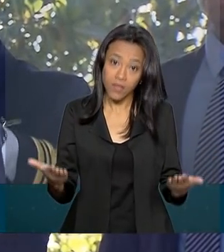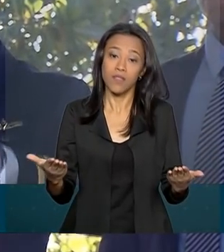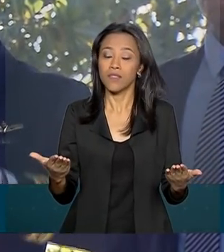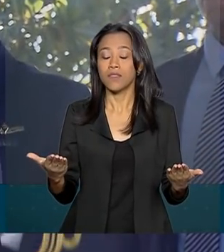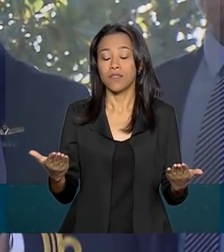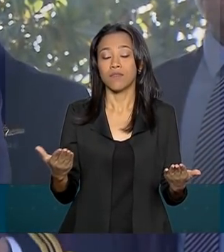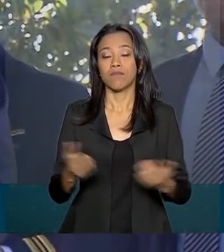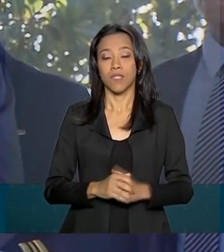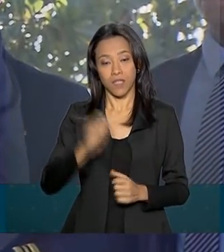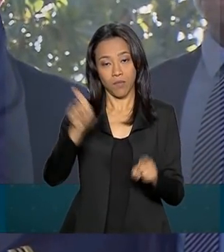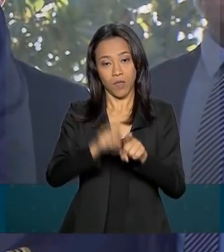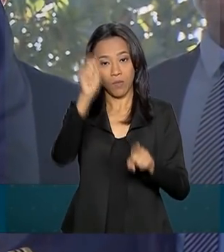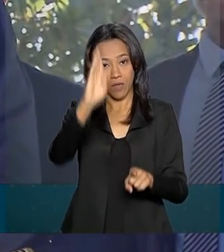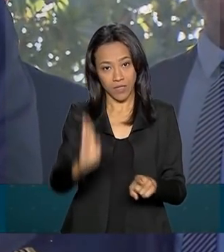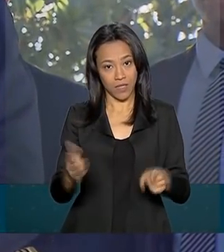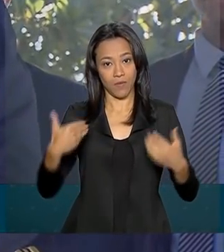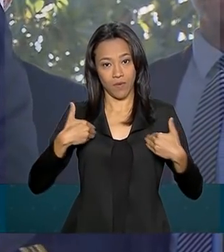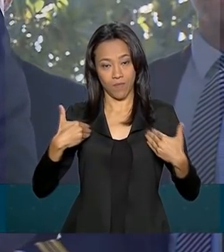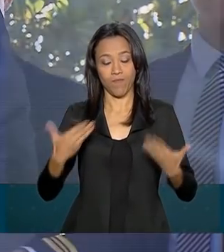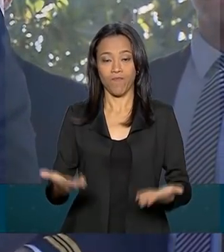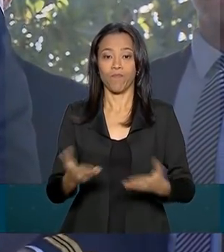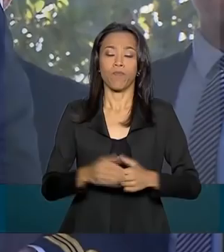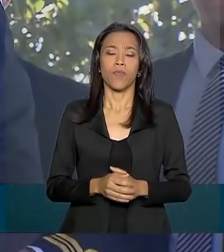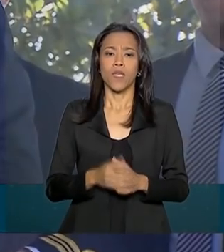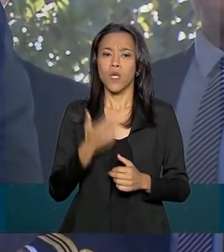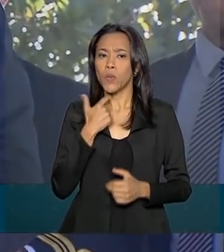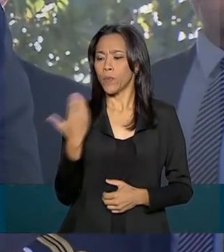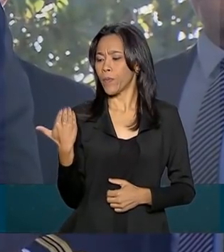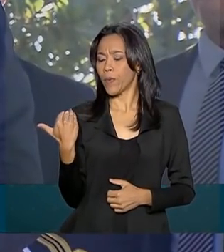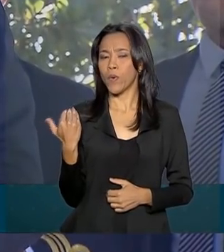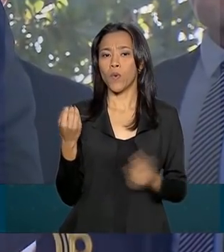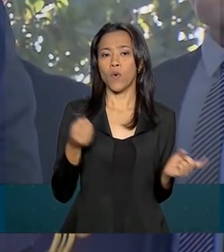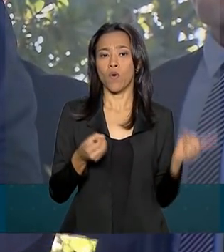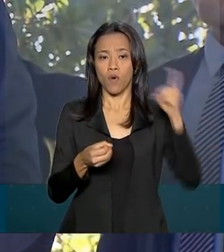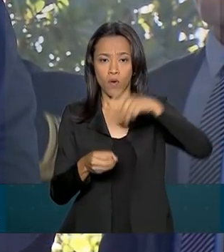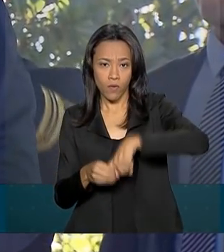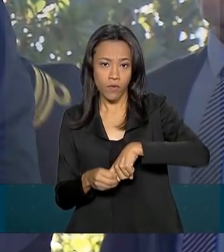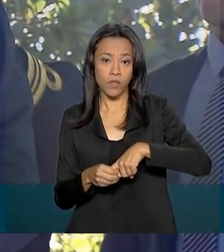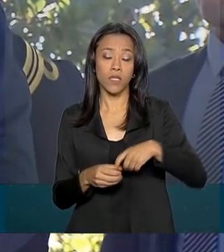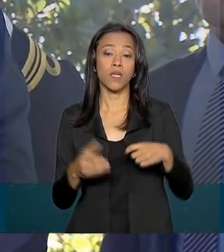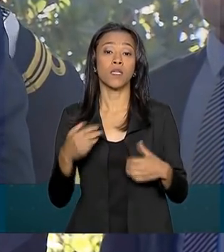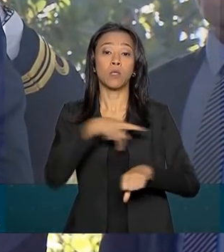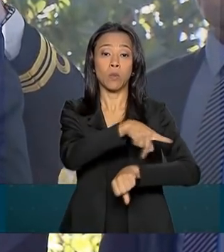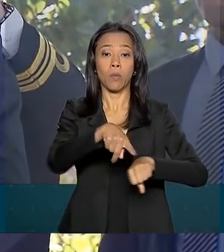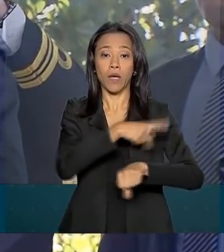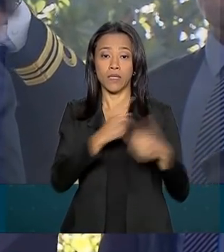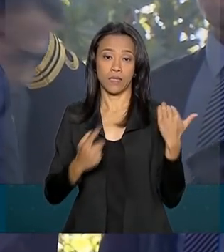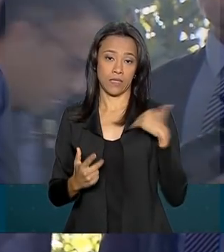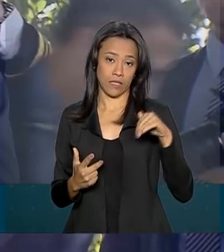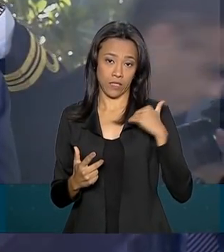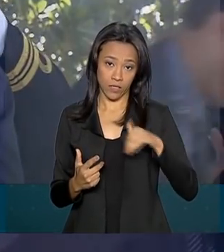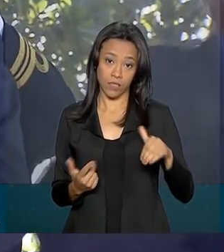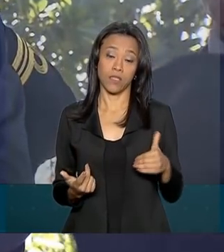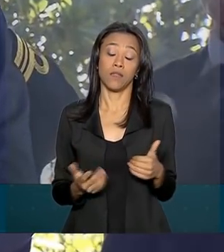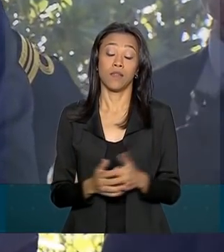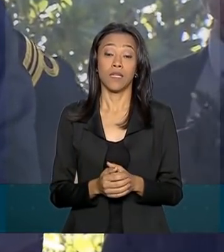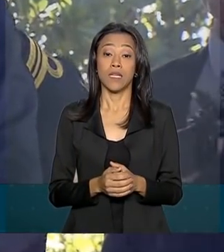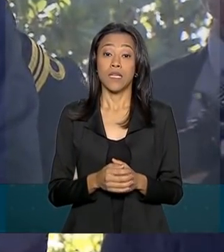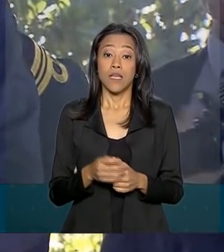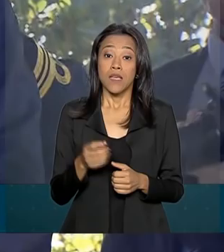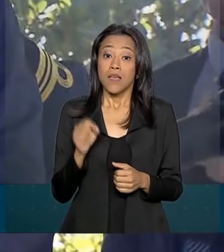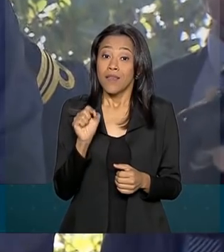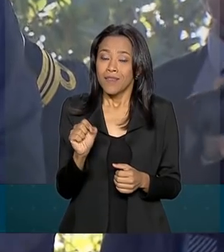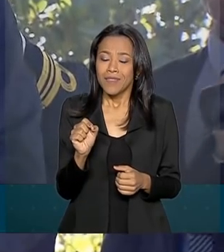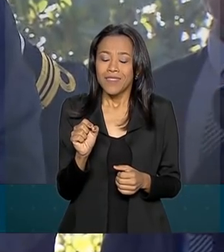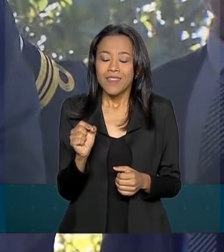Retornamos há pouco da Argentina. Não existe bem maior para um povo do que a